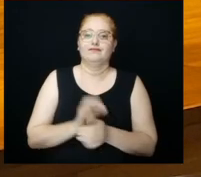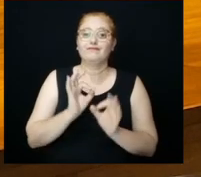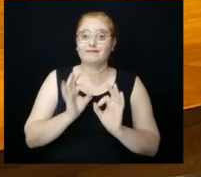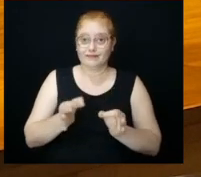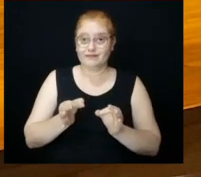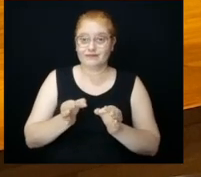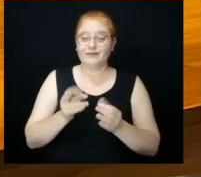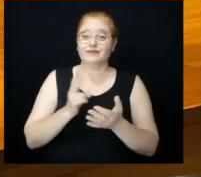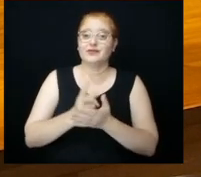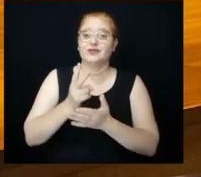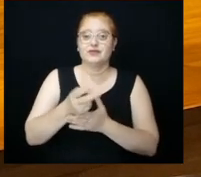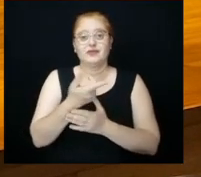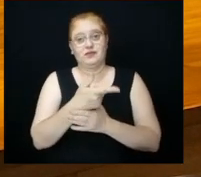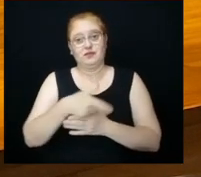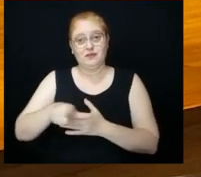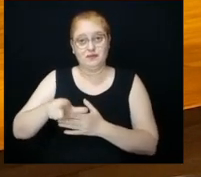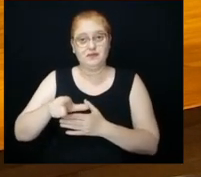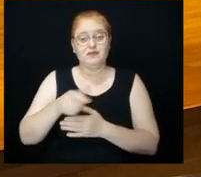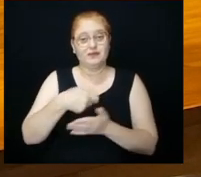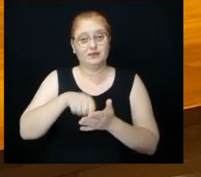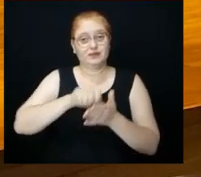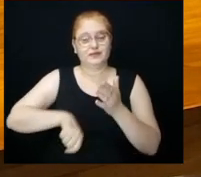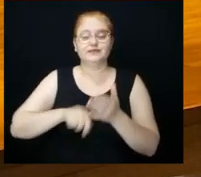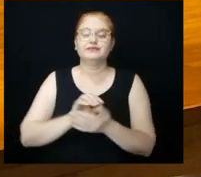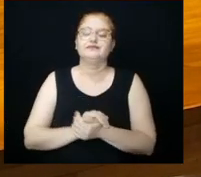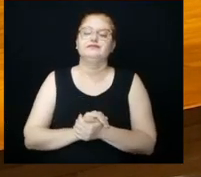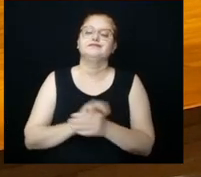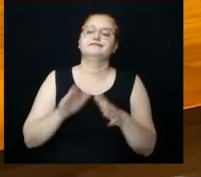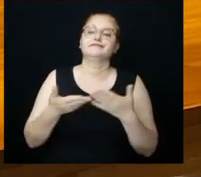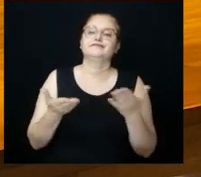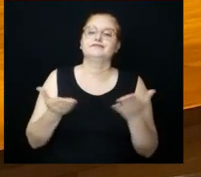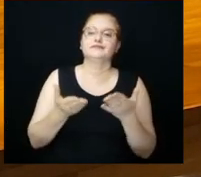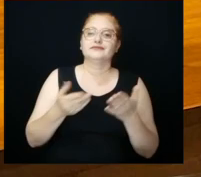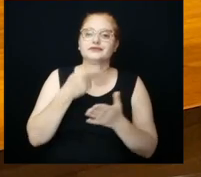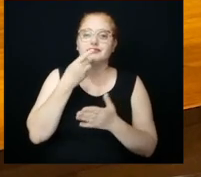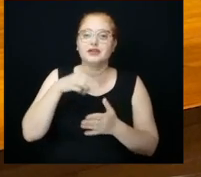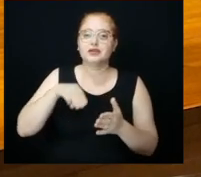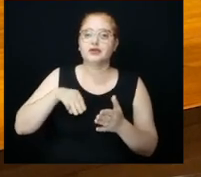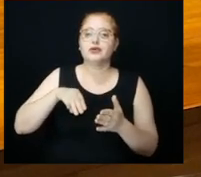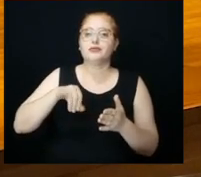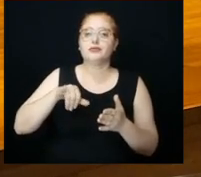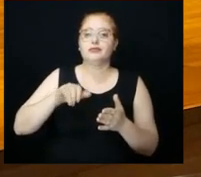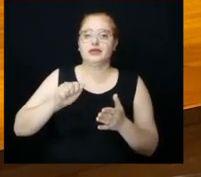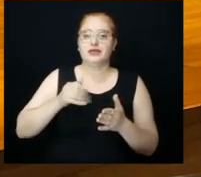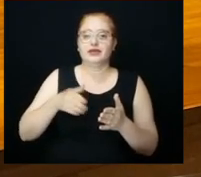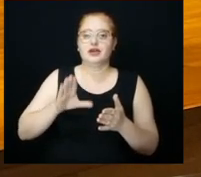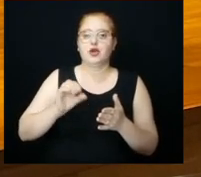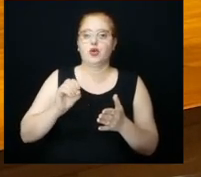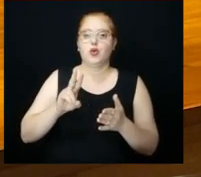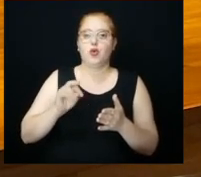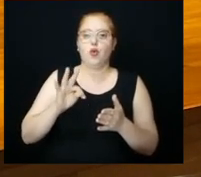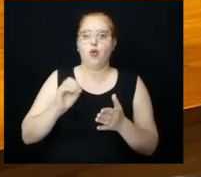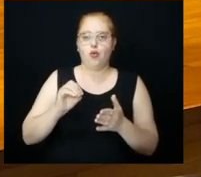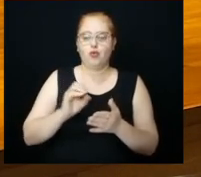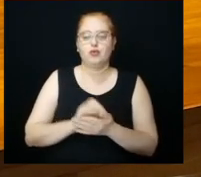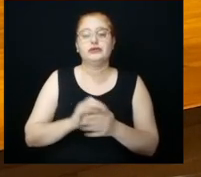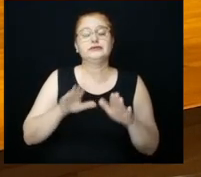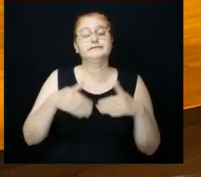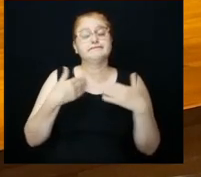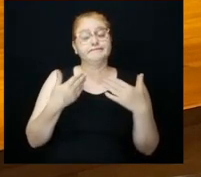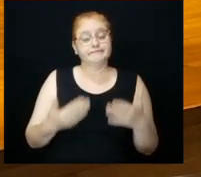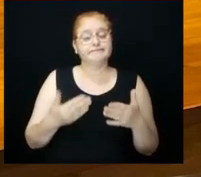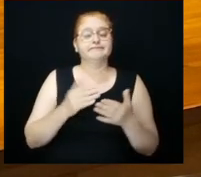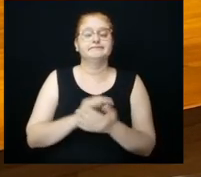Certo? Podemos ir adiante? Então, vamos falar agora do Mia Couto. Bom, o Mia